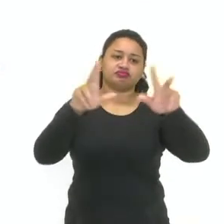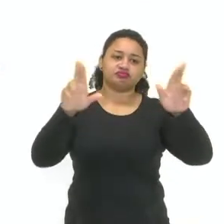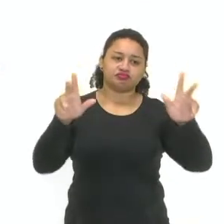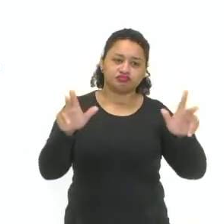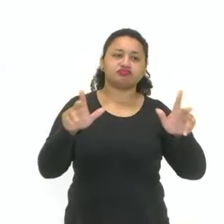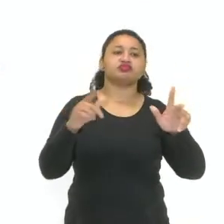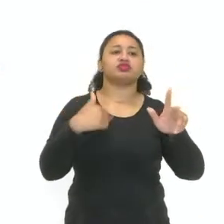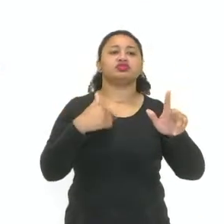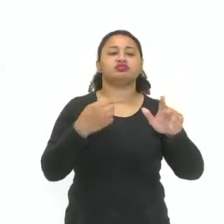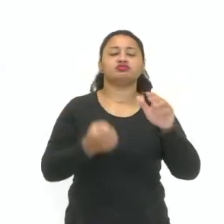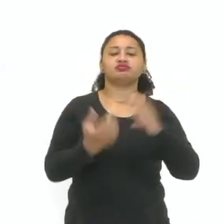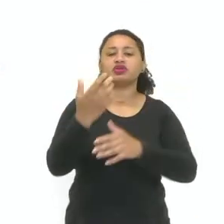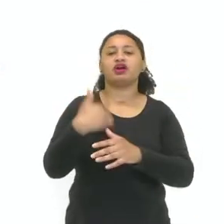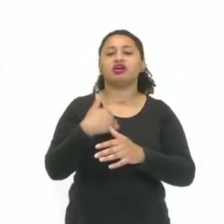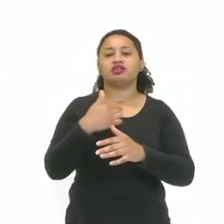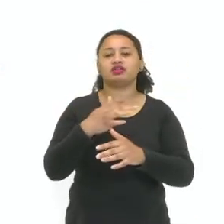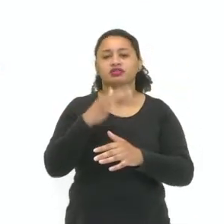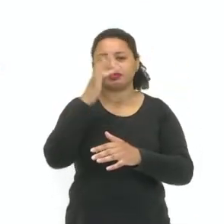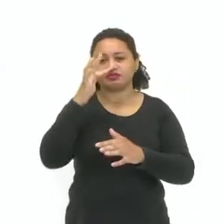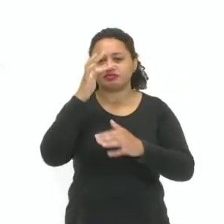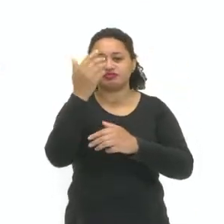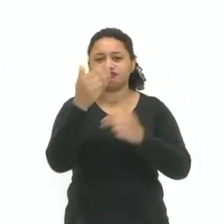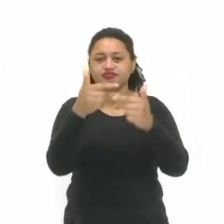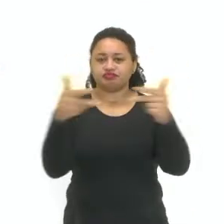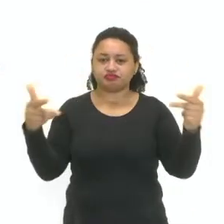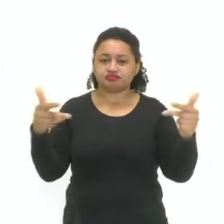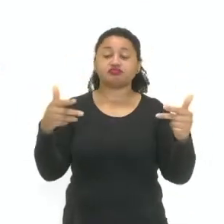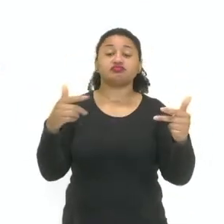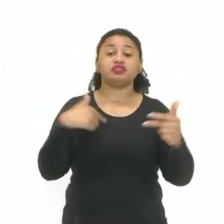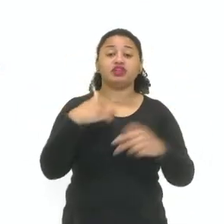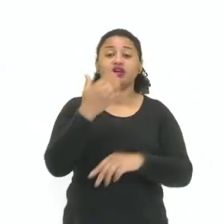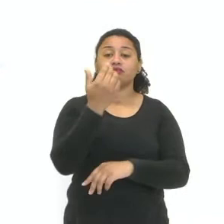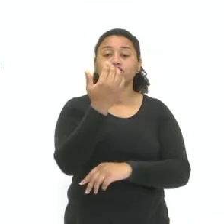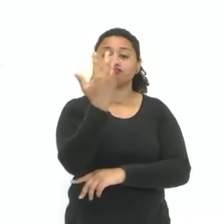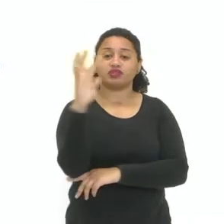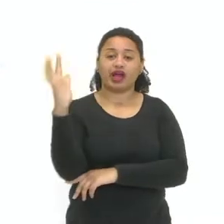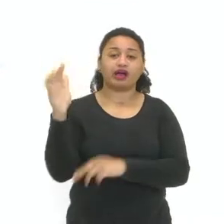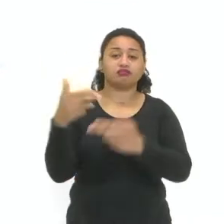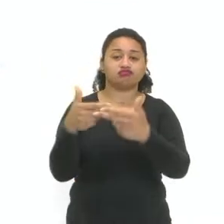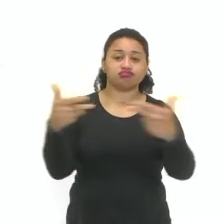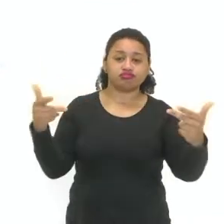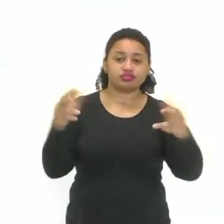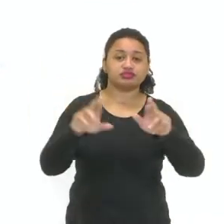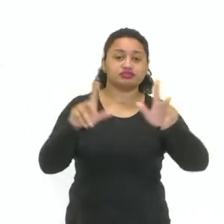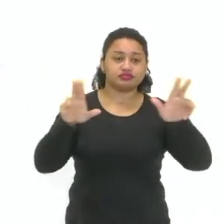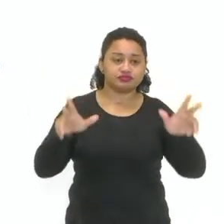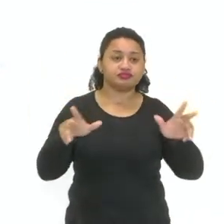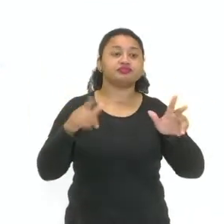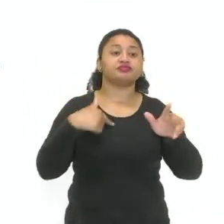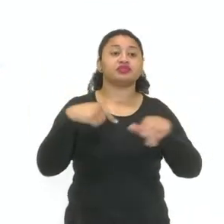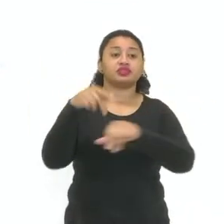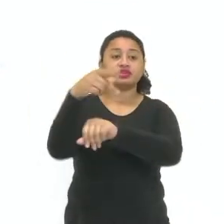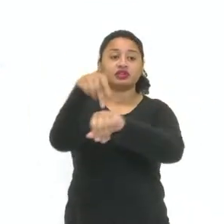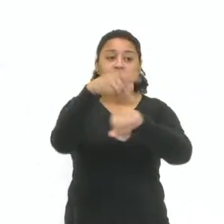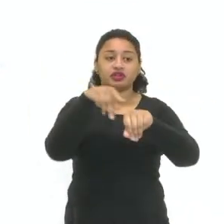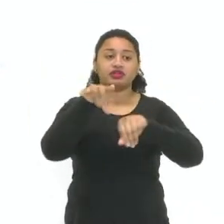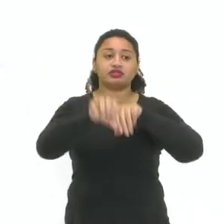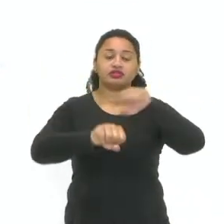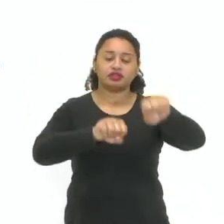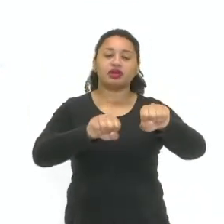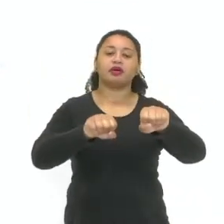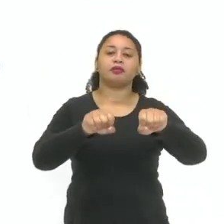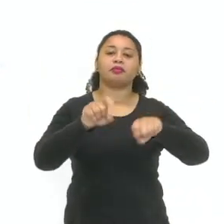formações vegetais, desde a região de deserto até passando por estepes e assim por diante. Os países são exploradores de